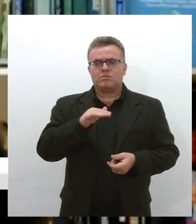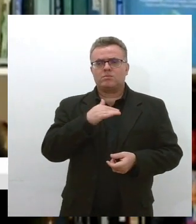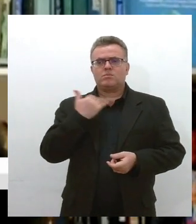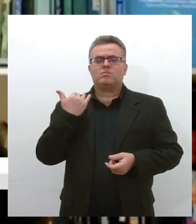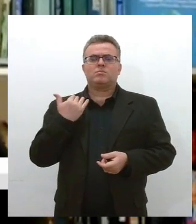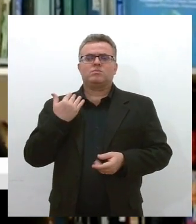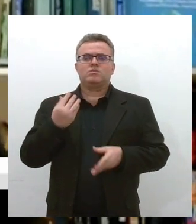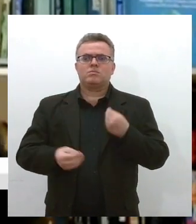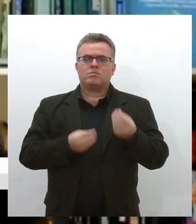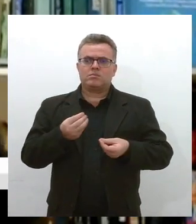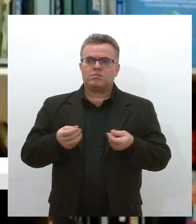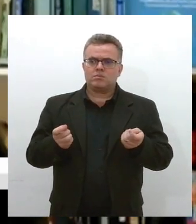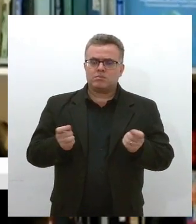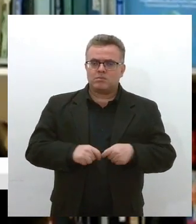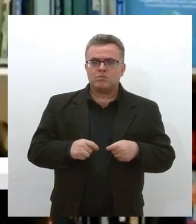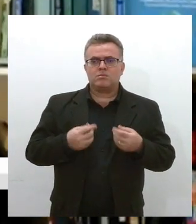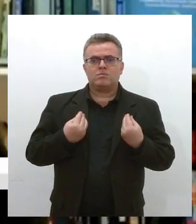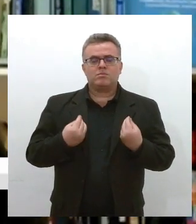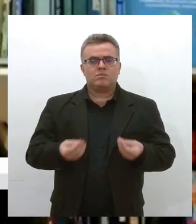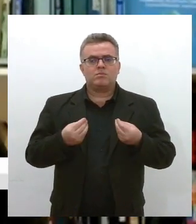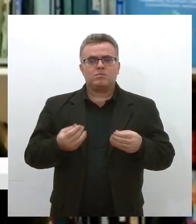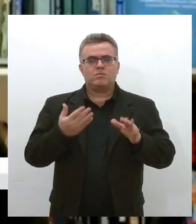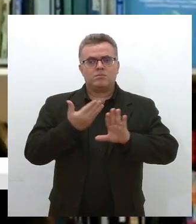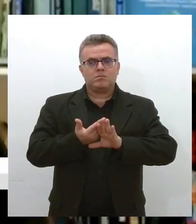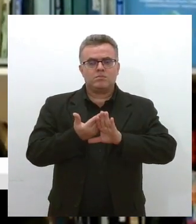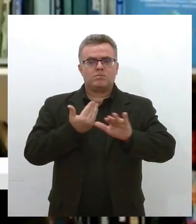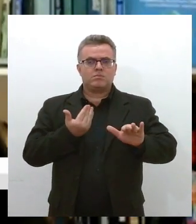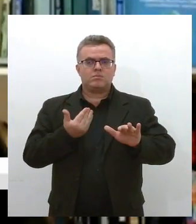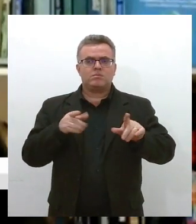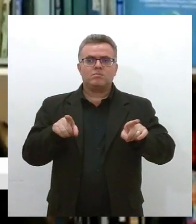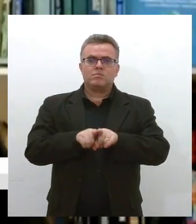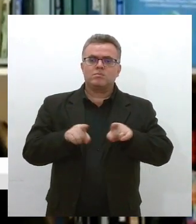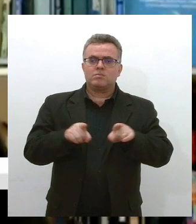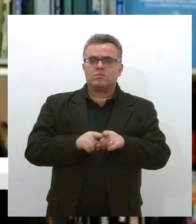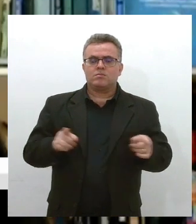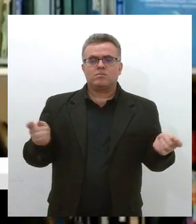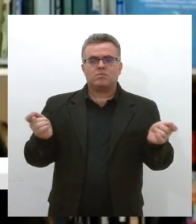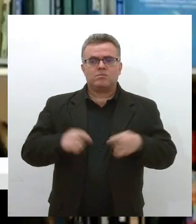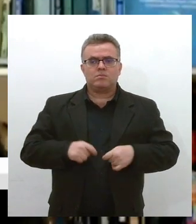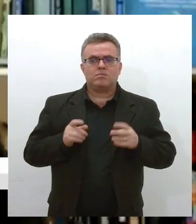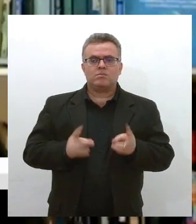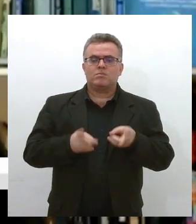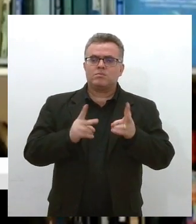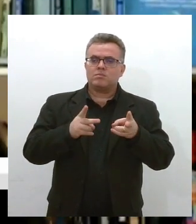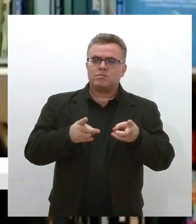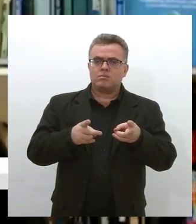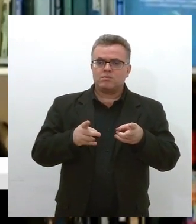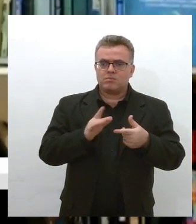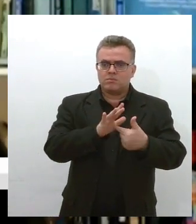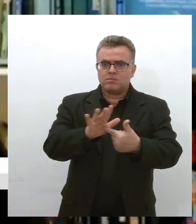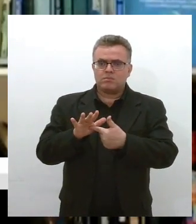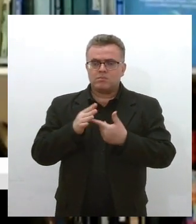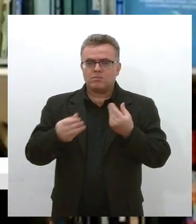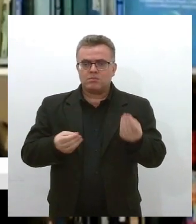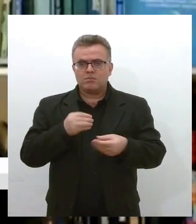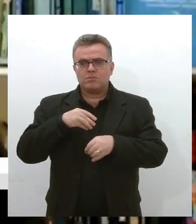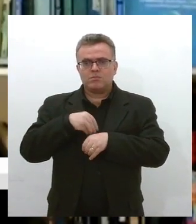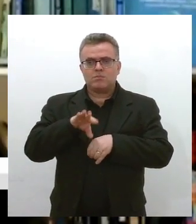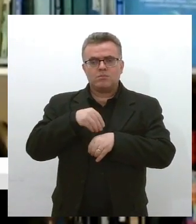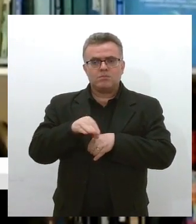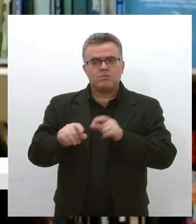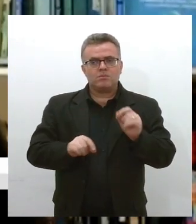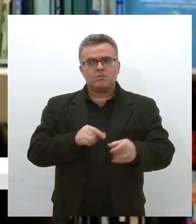ter esse distanciamento também, porque quando uma pessoa enlutada ela fica somente fixada naquilo, naquela perda,